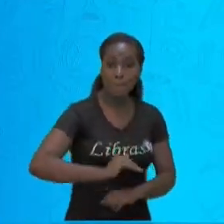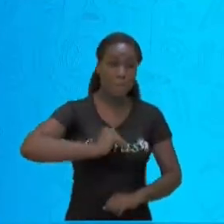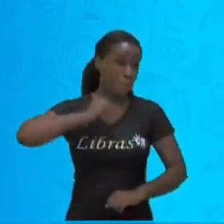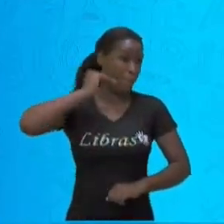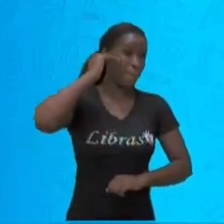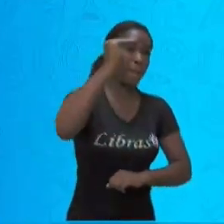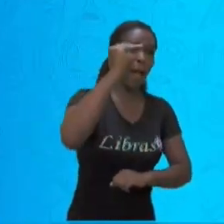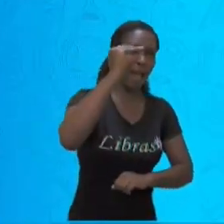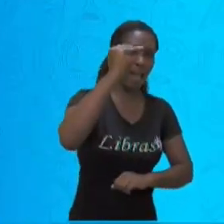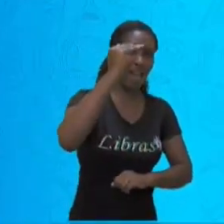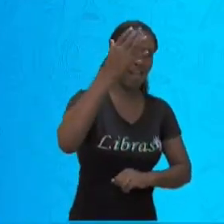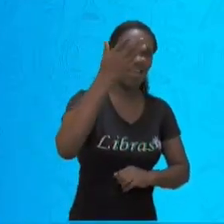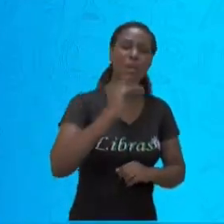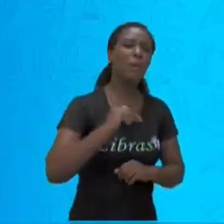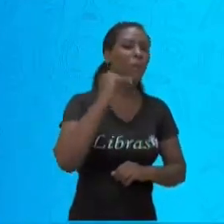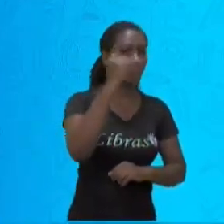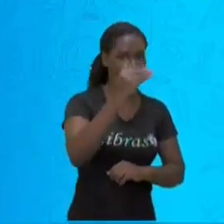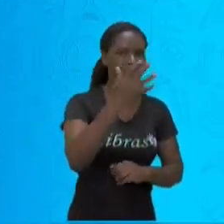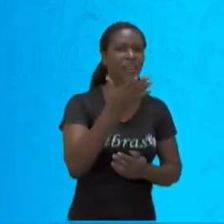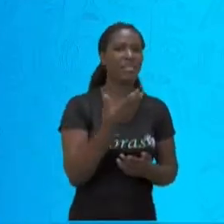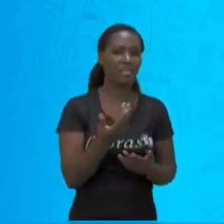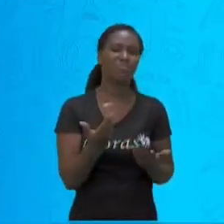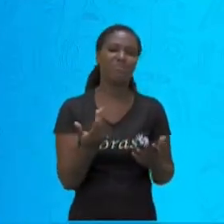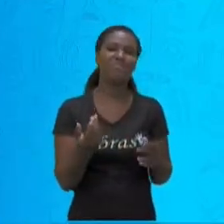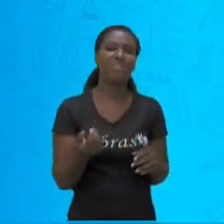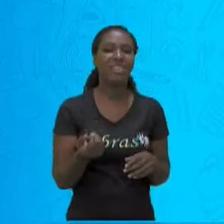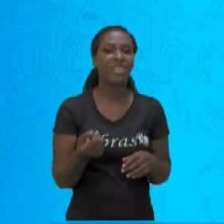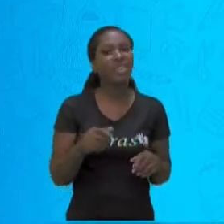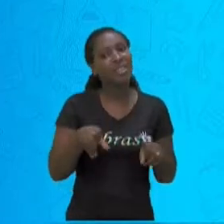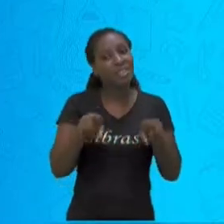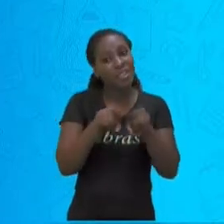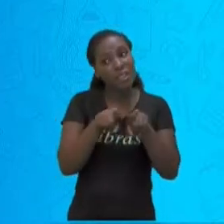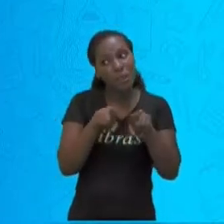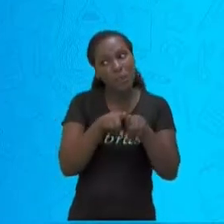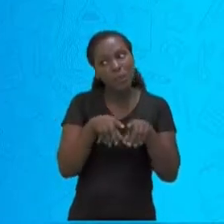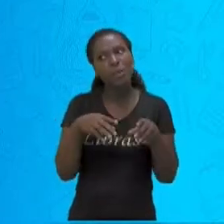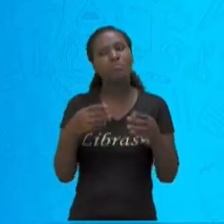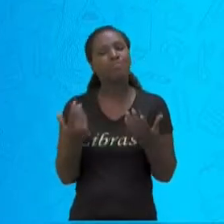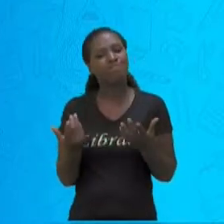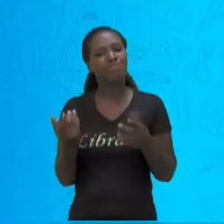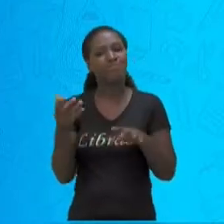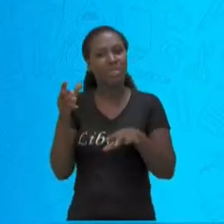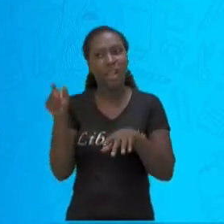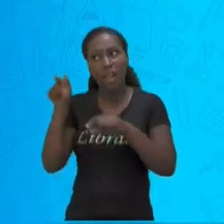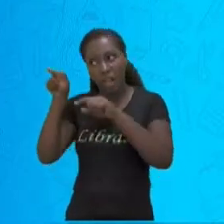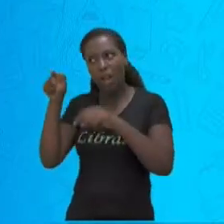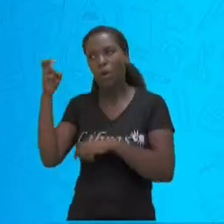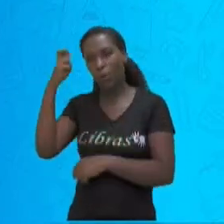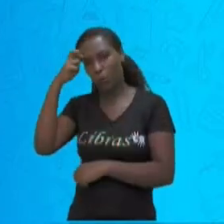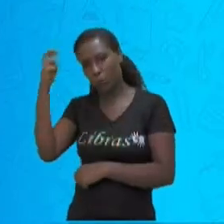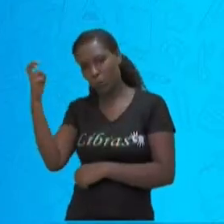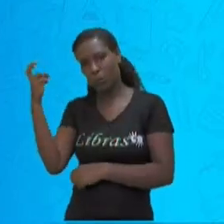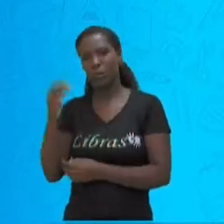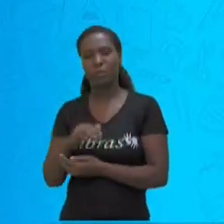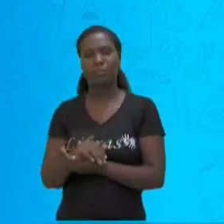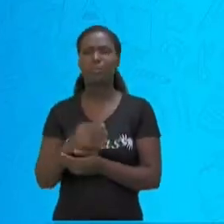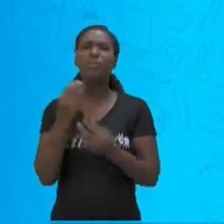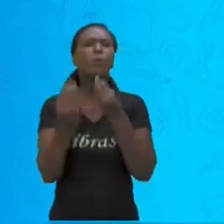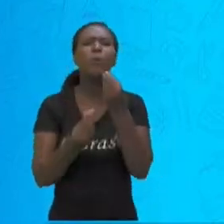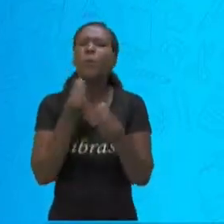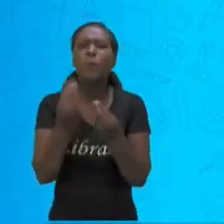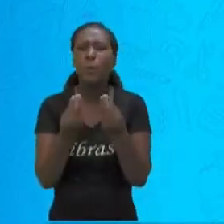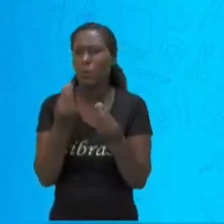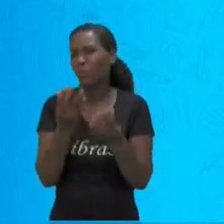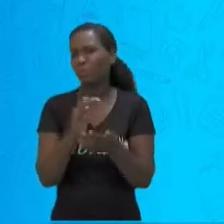entremeia, inclusive, a nossa cultura. Vamos ver de que maneira?